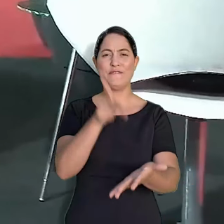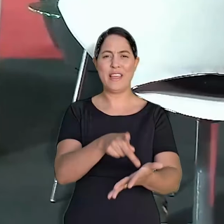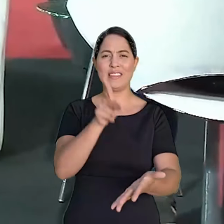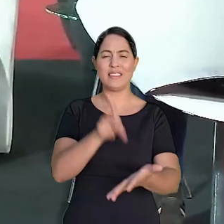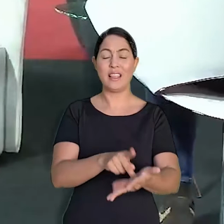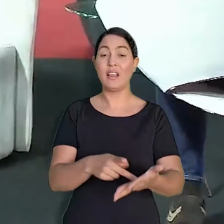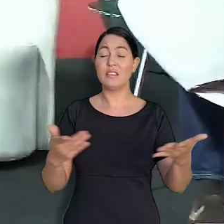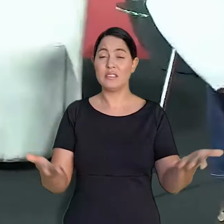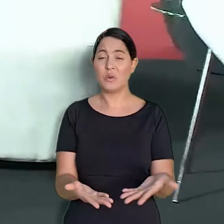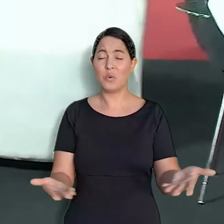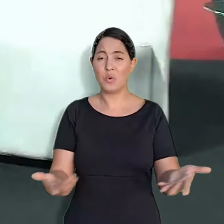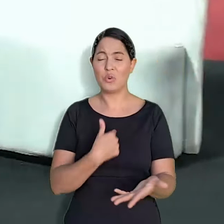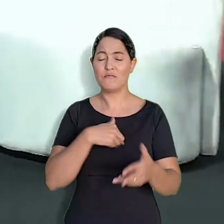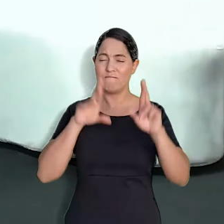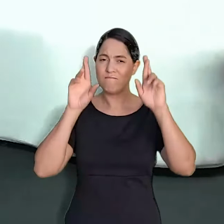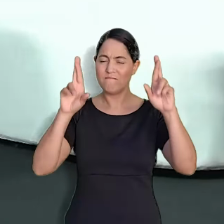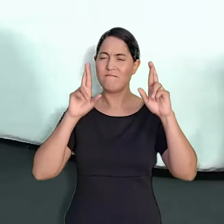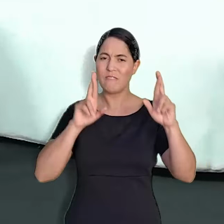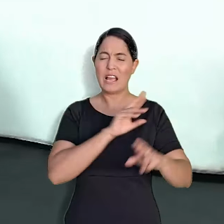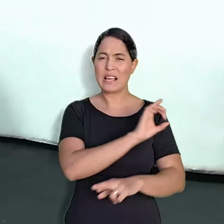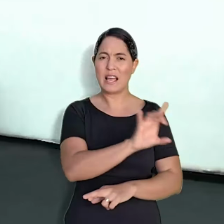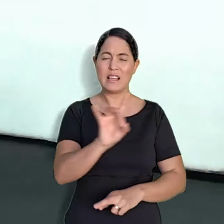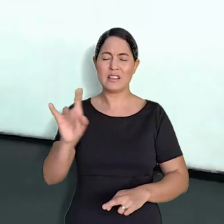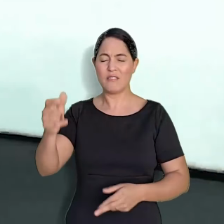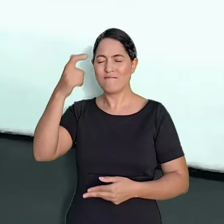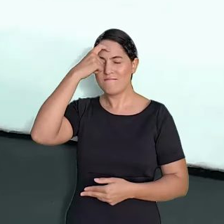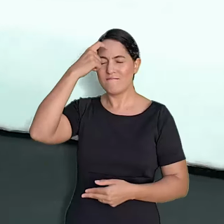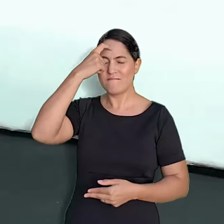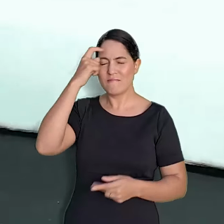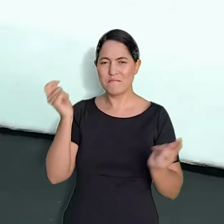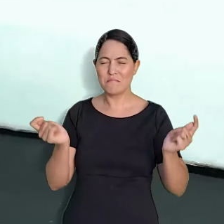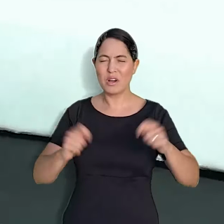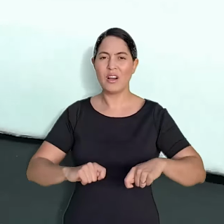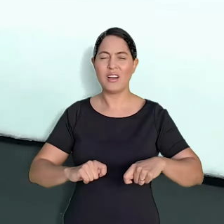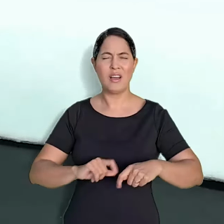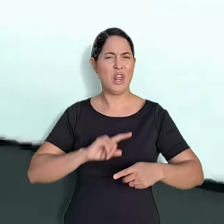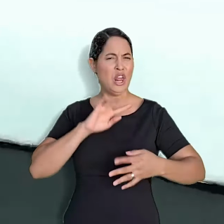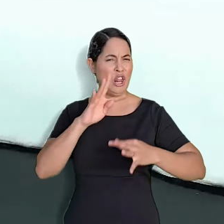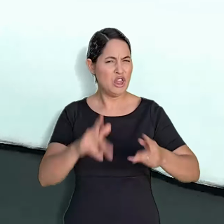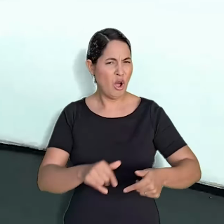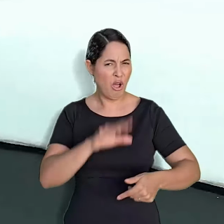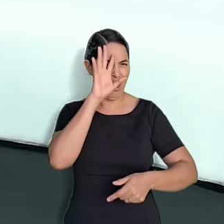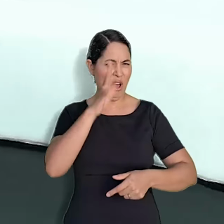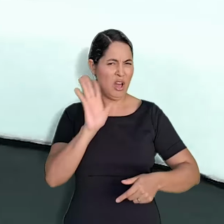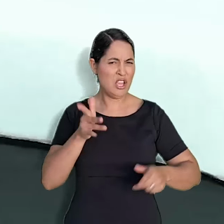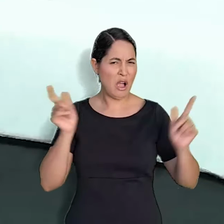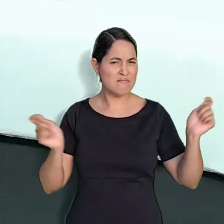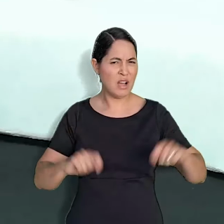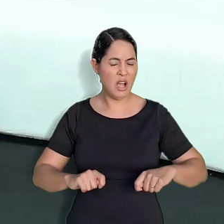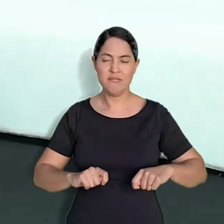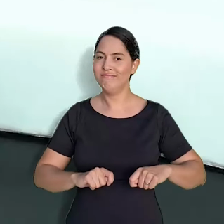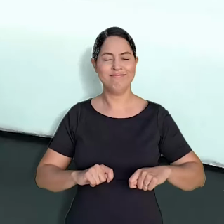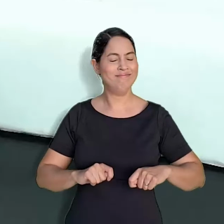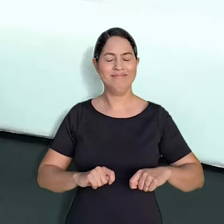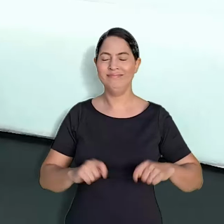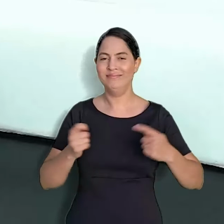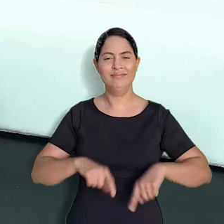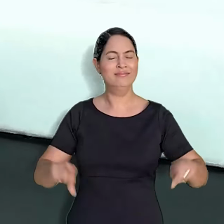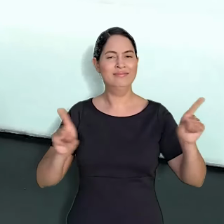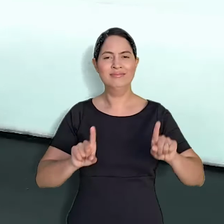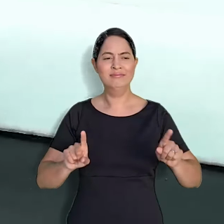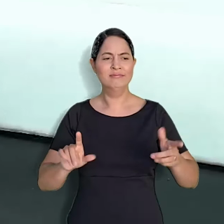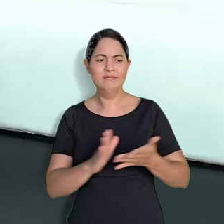jovem advogado saia deste encontro consciente de que não precisa ter tudo resolvido para ser competente, para trabalhar, que não precisa